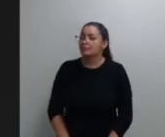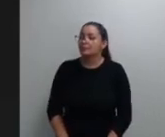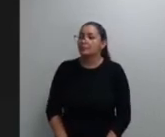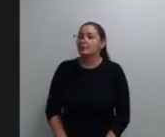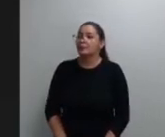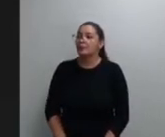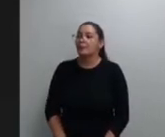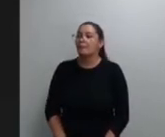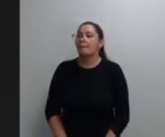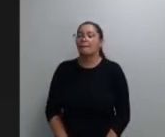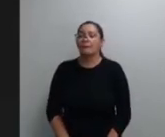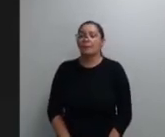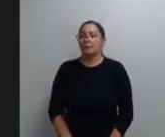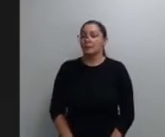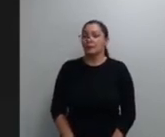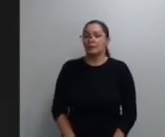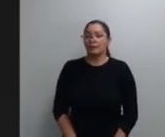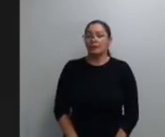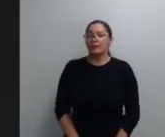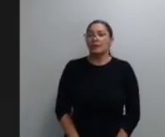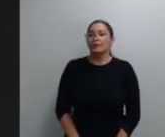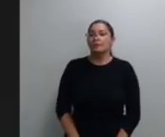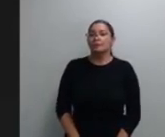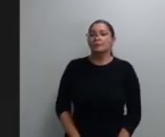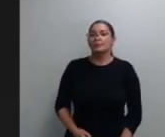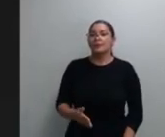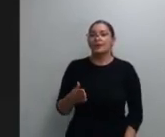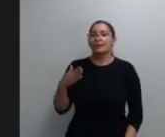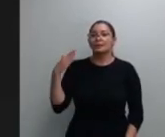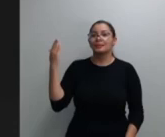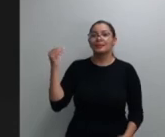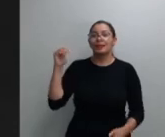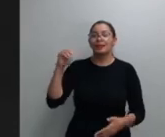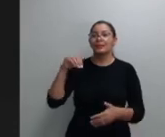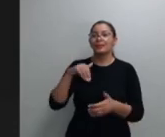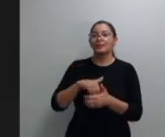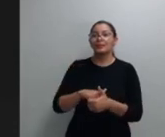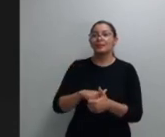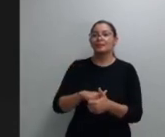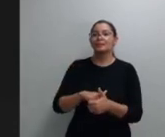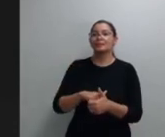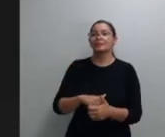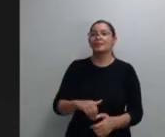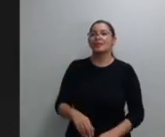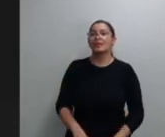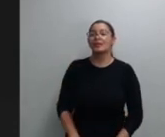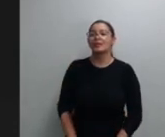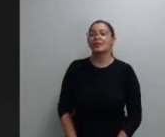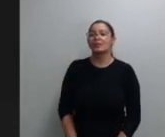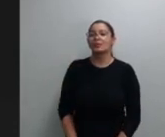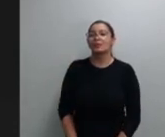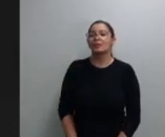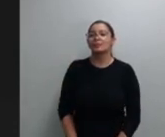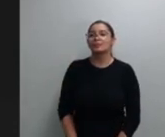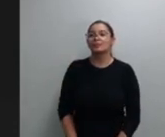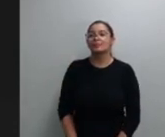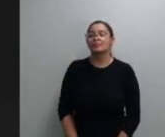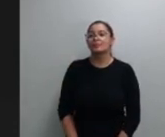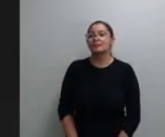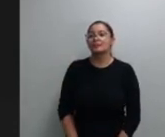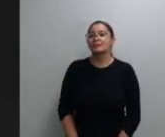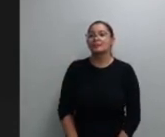só em homenagem à excelência do seu voto repito vamos ver qual foi o ato infracional